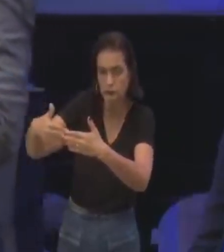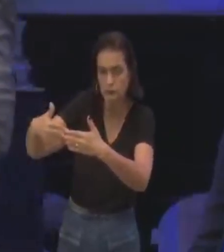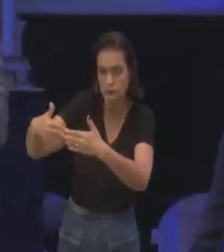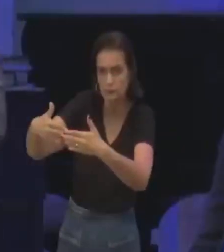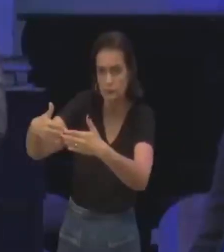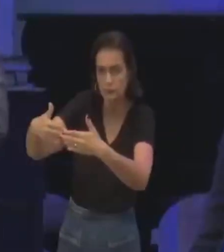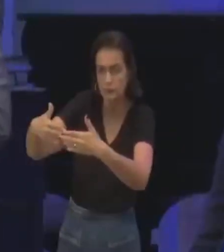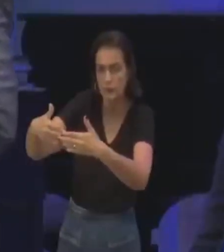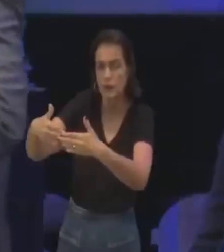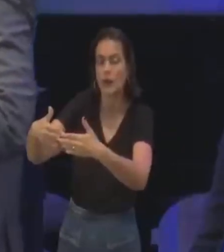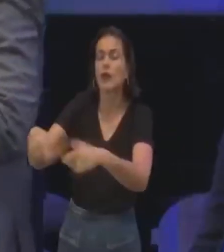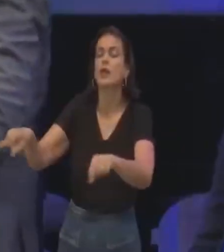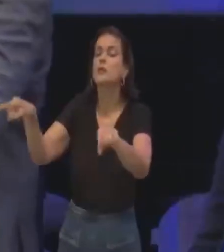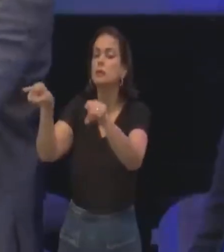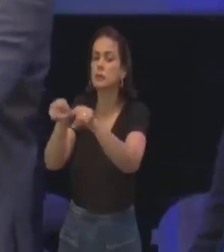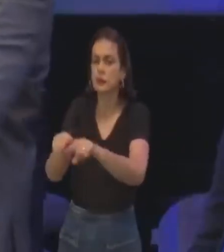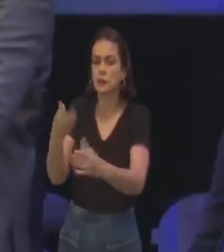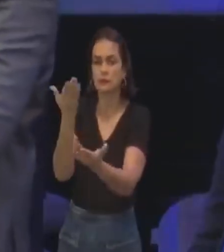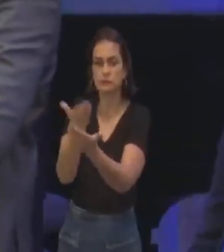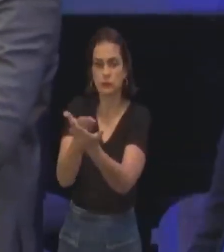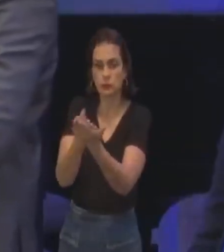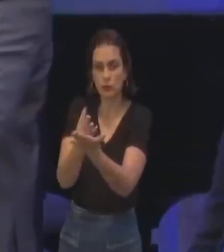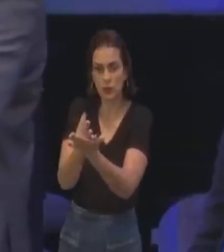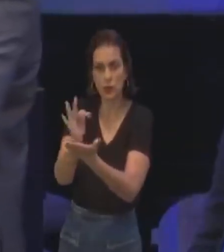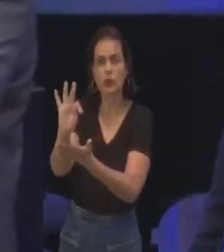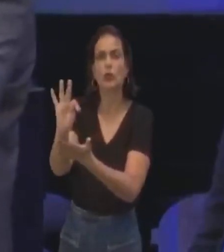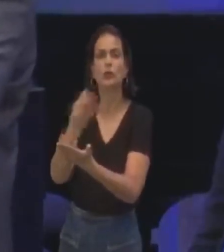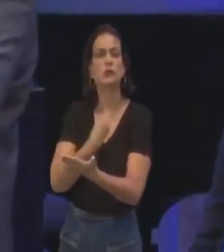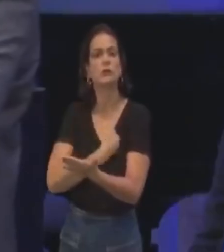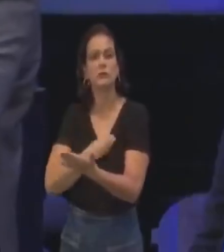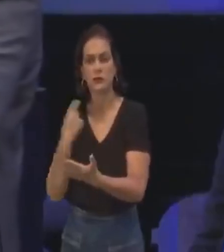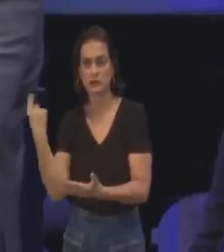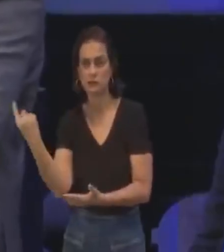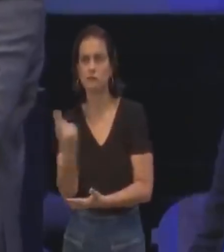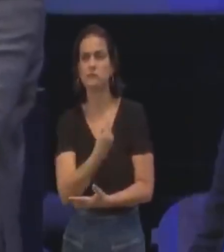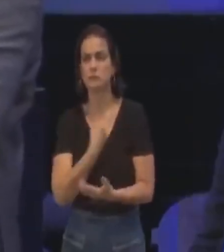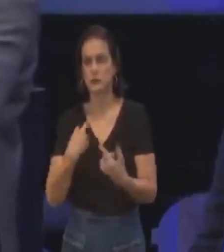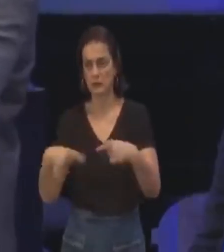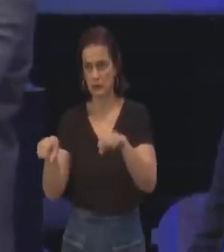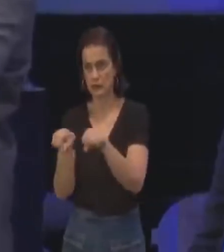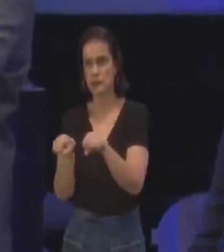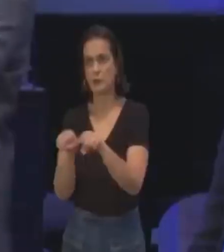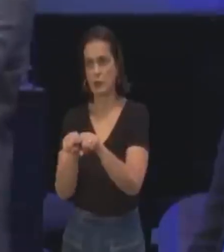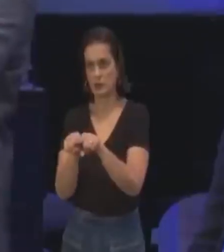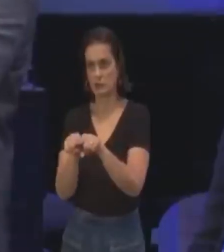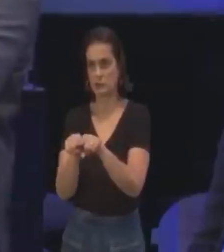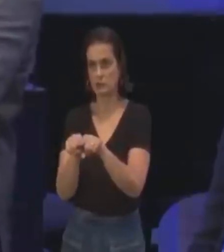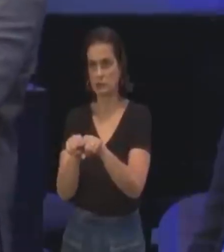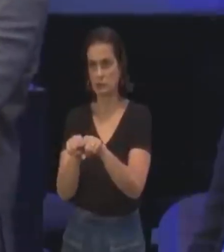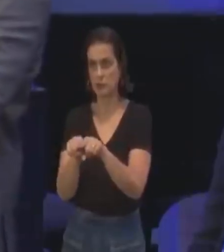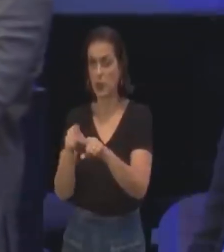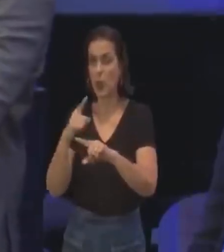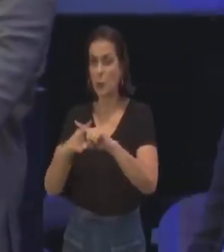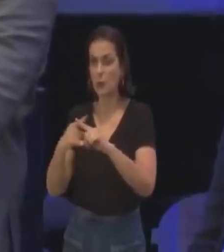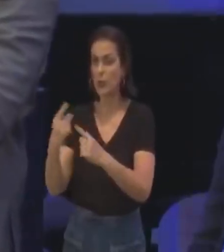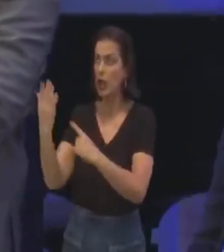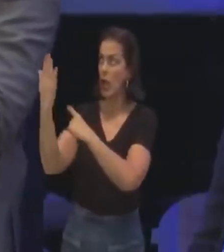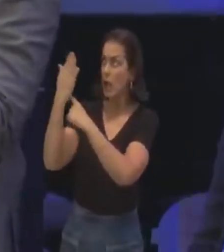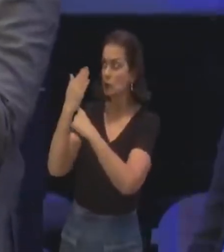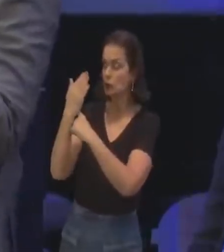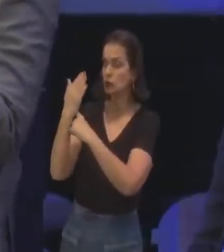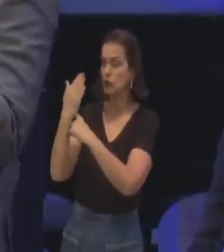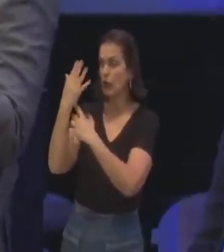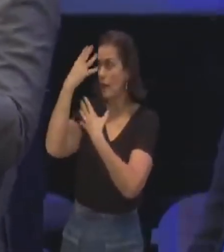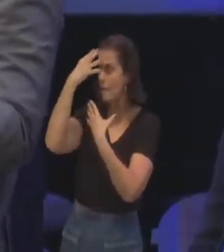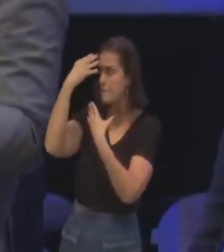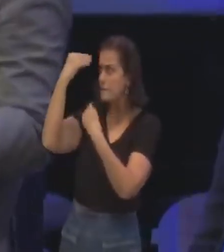A educação teológica, ela está presente em nossa vida também. Quando ela desperta a nossa fé, quando ela